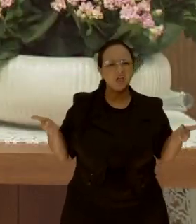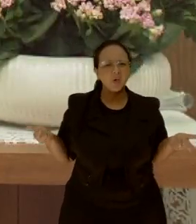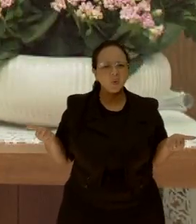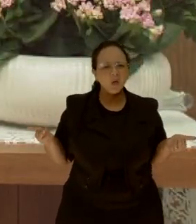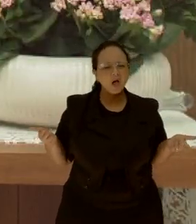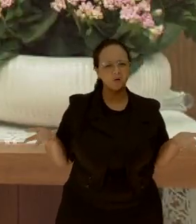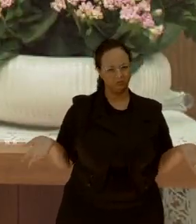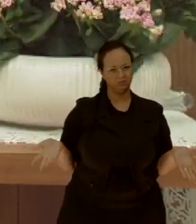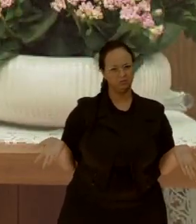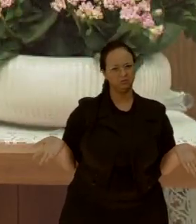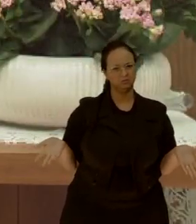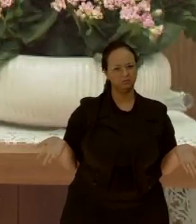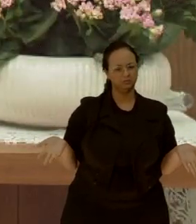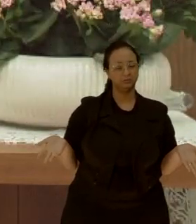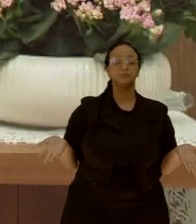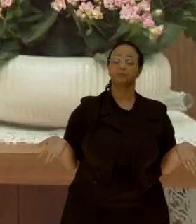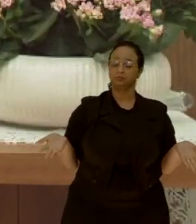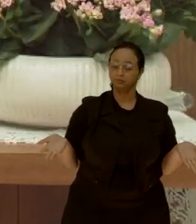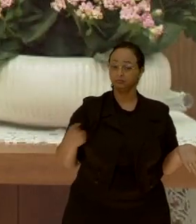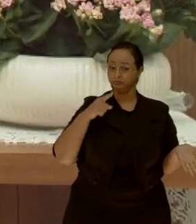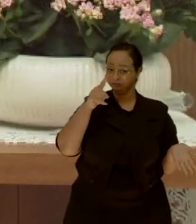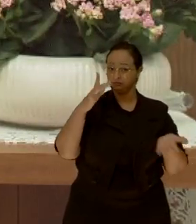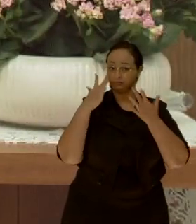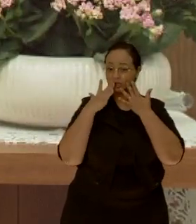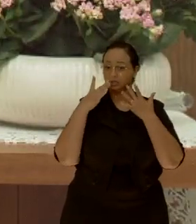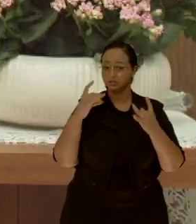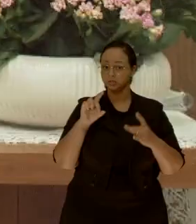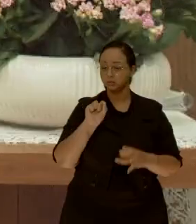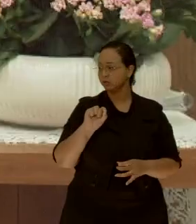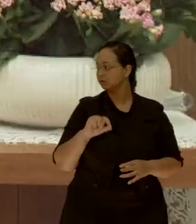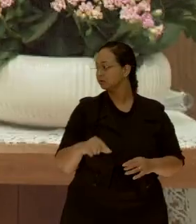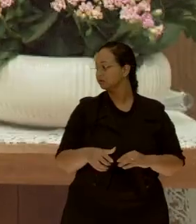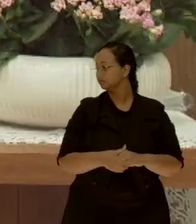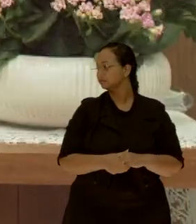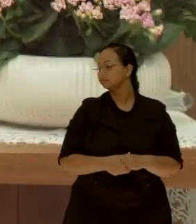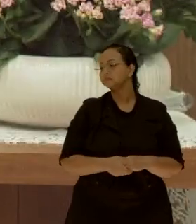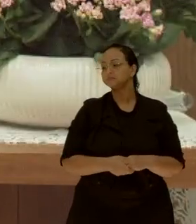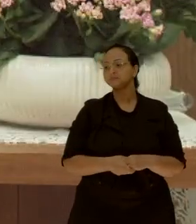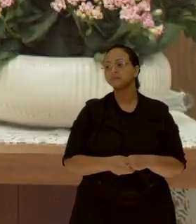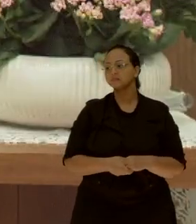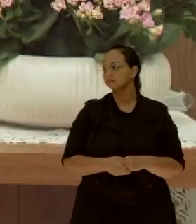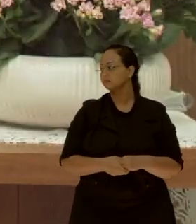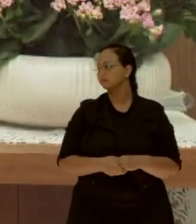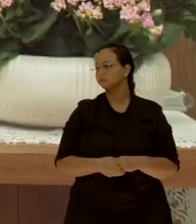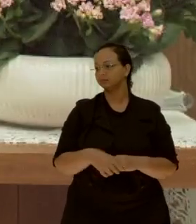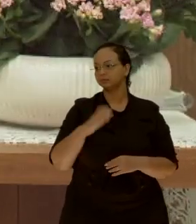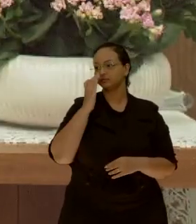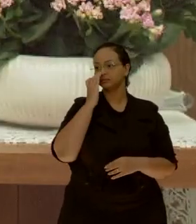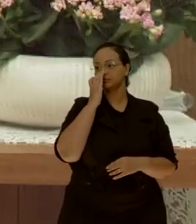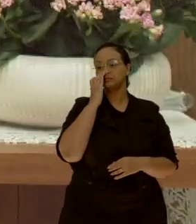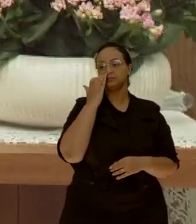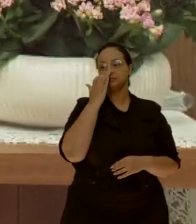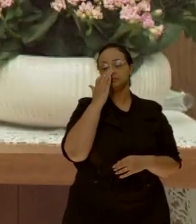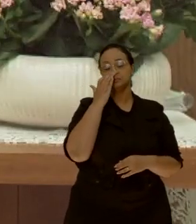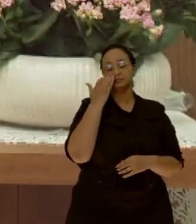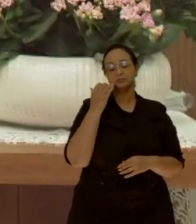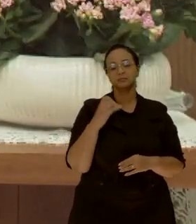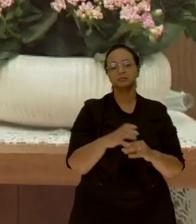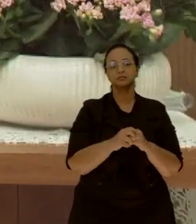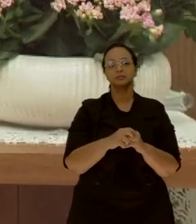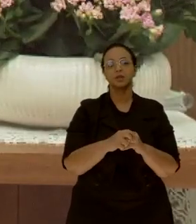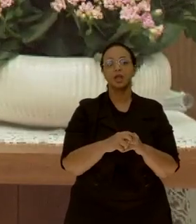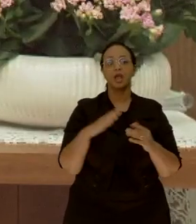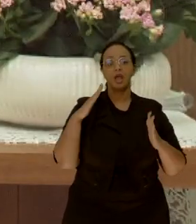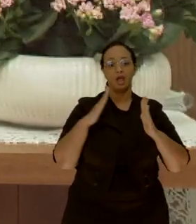através de tumulto. Mas eu vou chamar a atenção dos irmãos para mais o seguinte. Meus irmãos, a Igreja